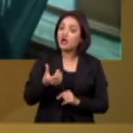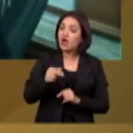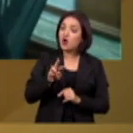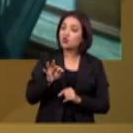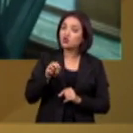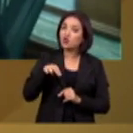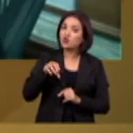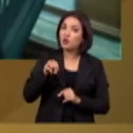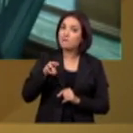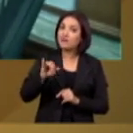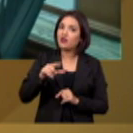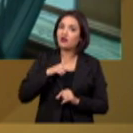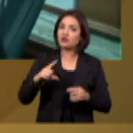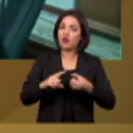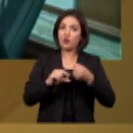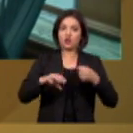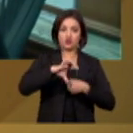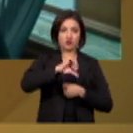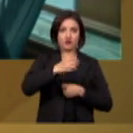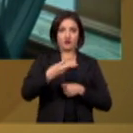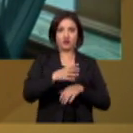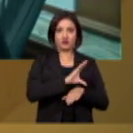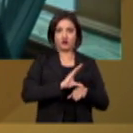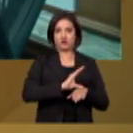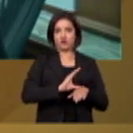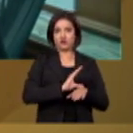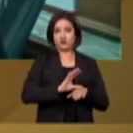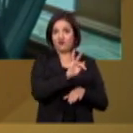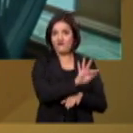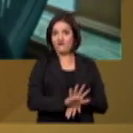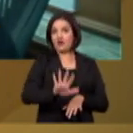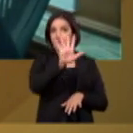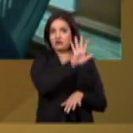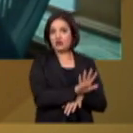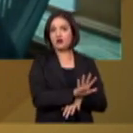consagrada no artigo 93 da constituição federal